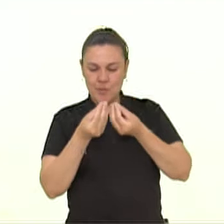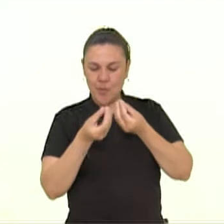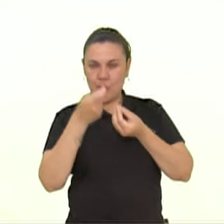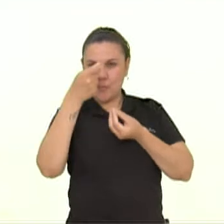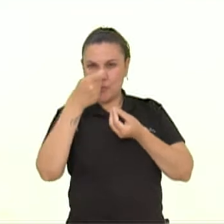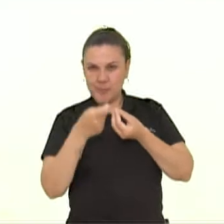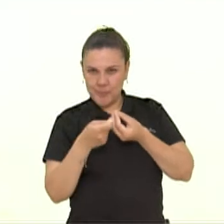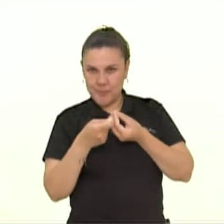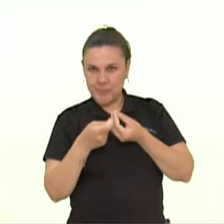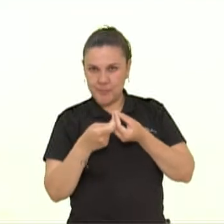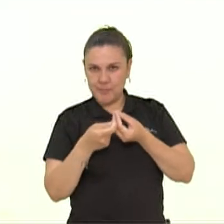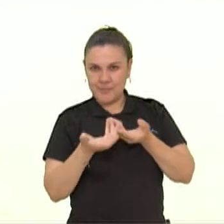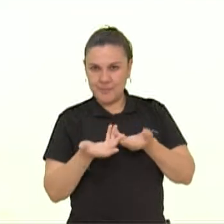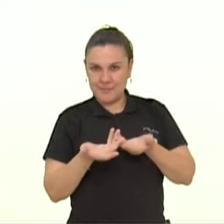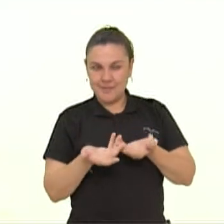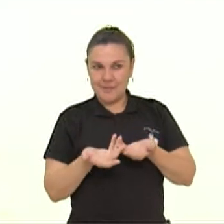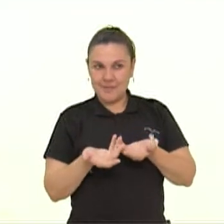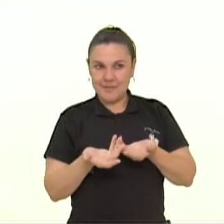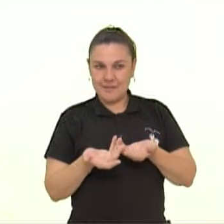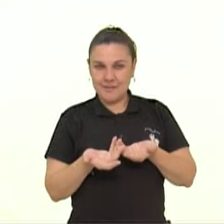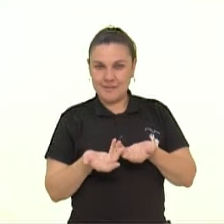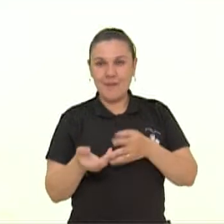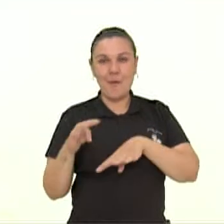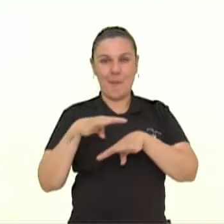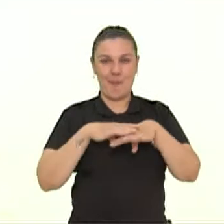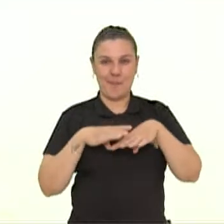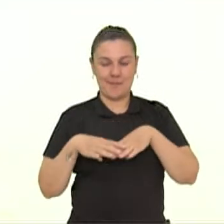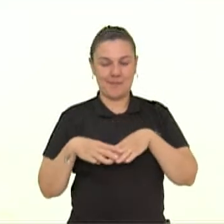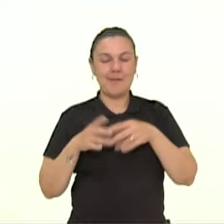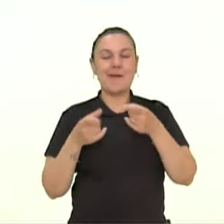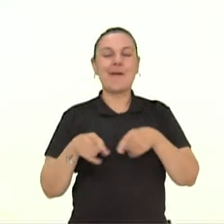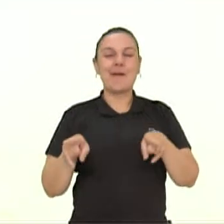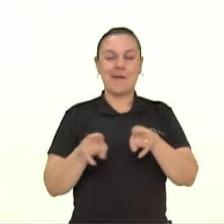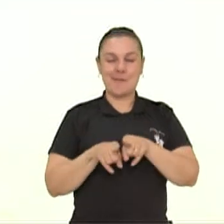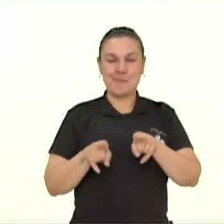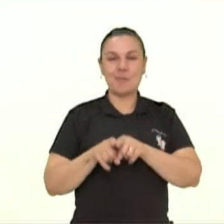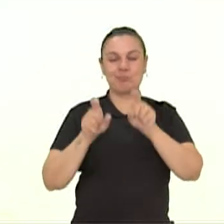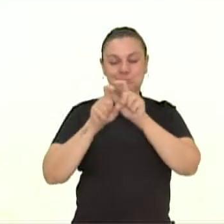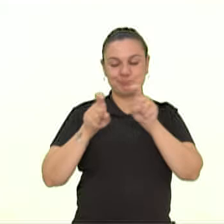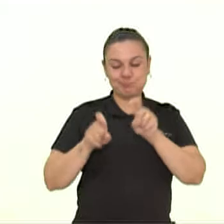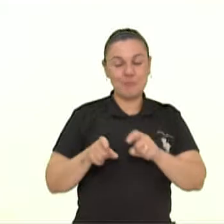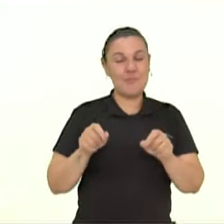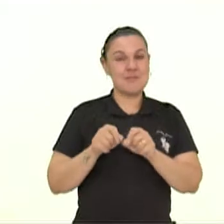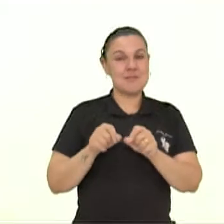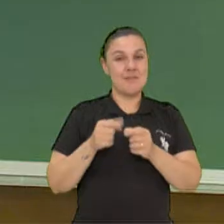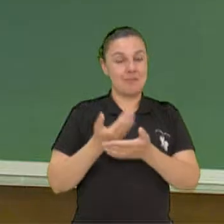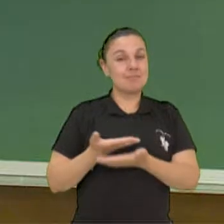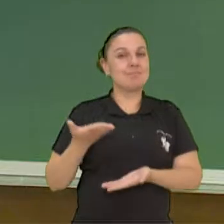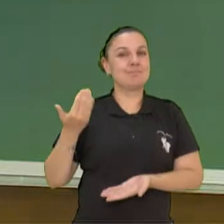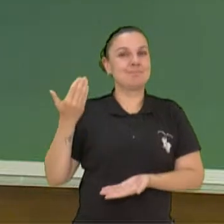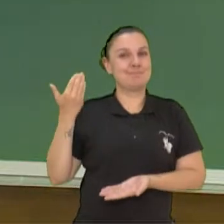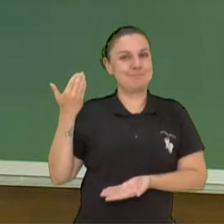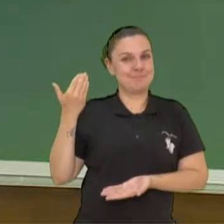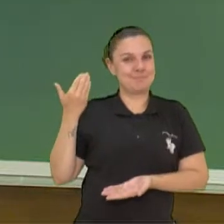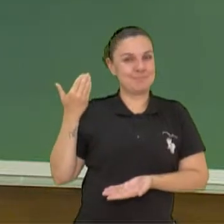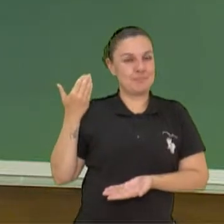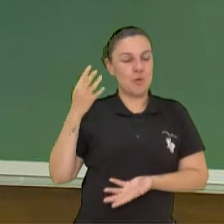quadrado, dividido pelo número de elementos. E o desvio padrão, o que é? Desvio padrão é a raiz da variância. Se